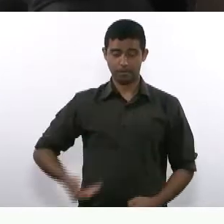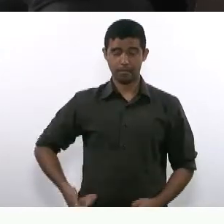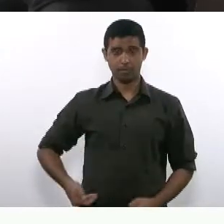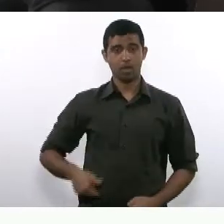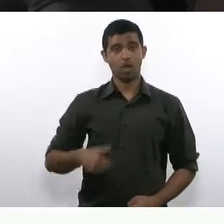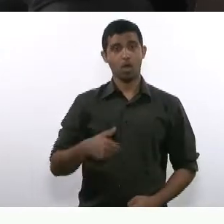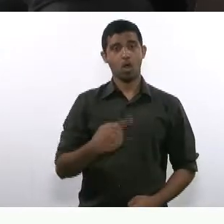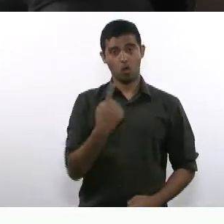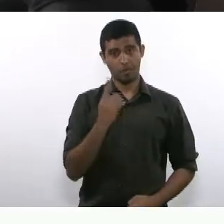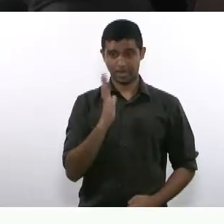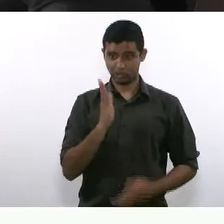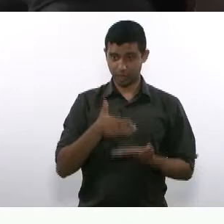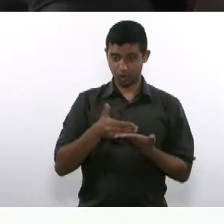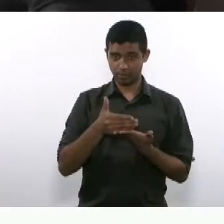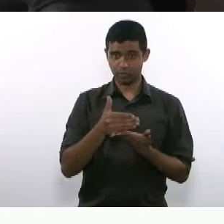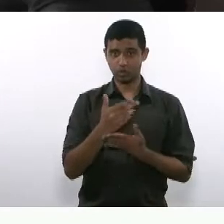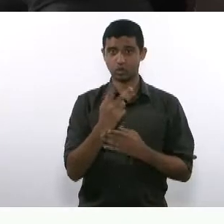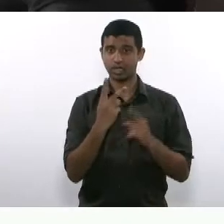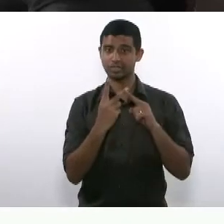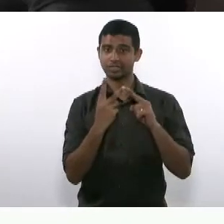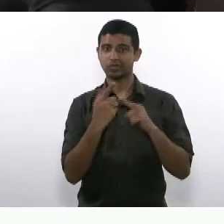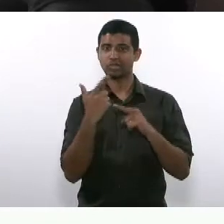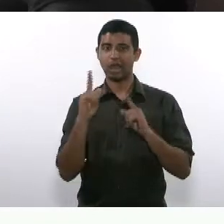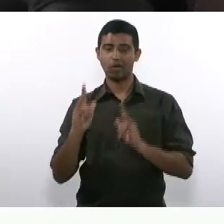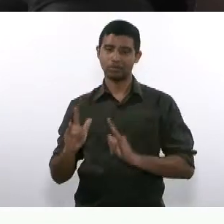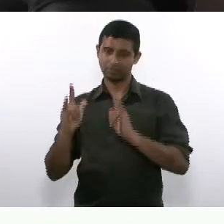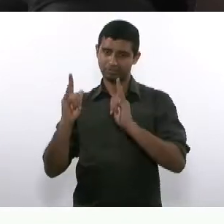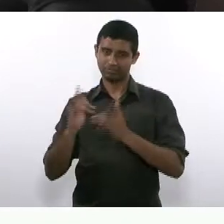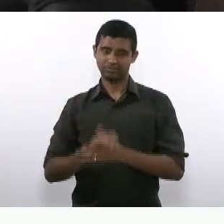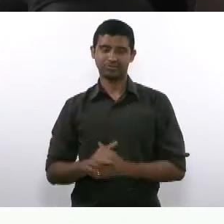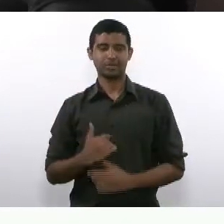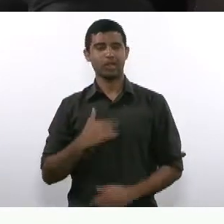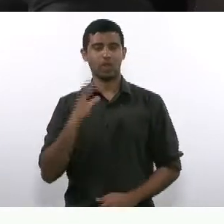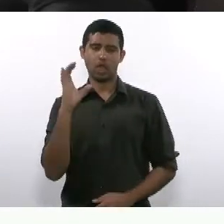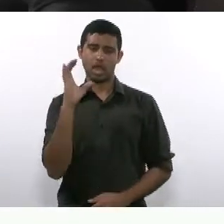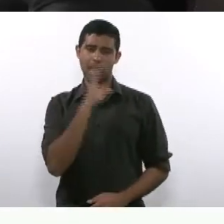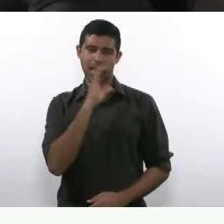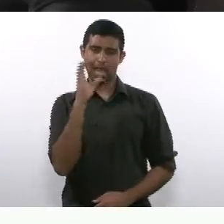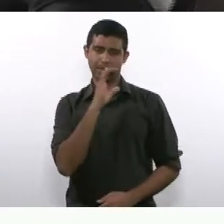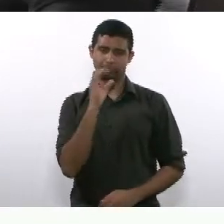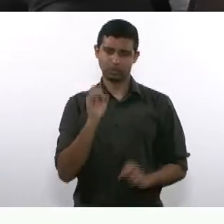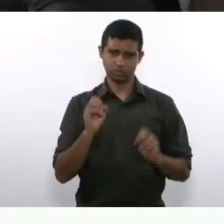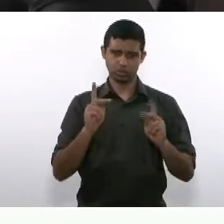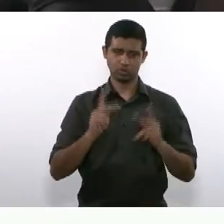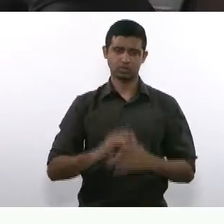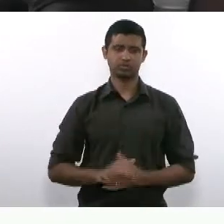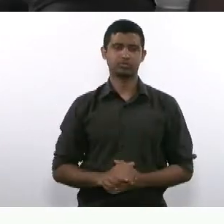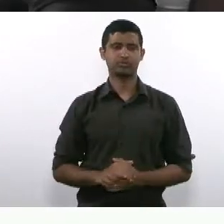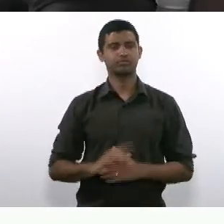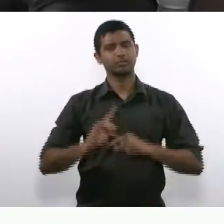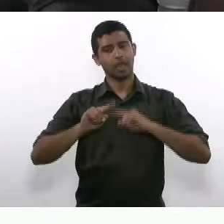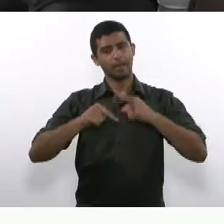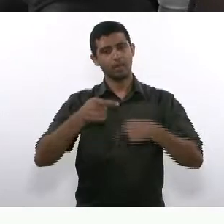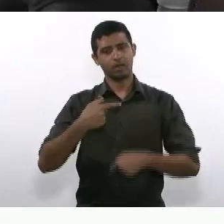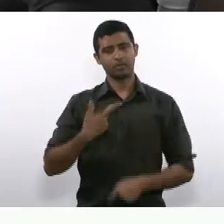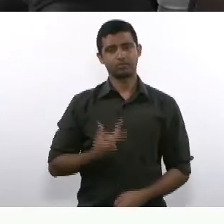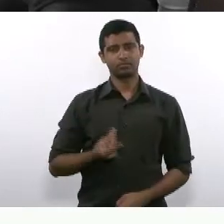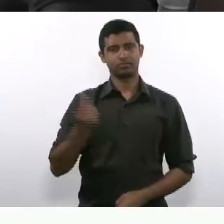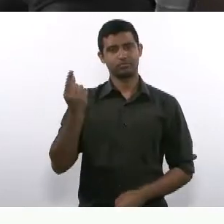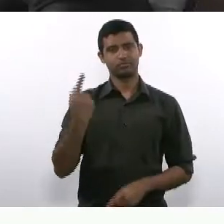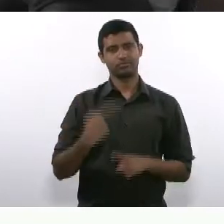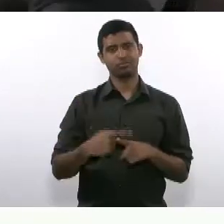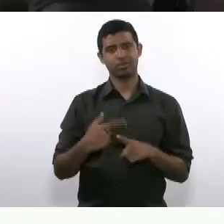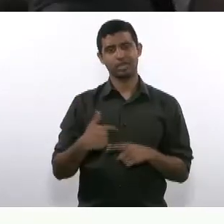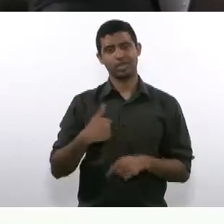prédio. Vou fazer um breve comentário e vou me retirar, porque eu já estou também